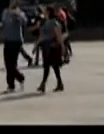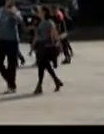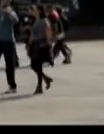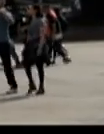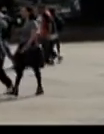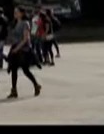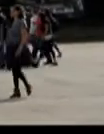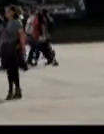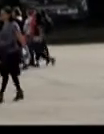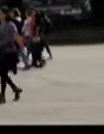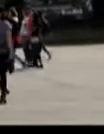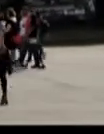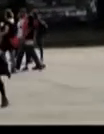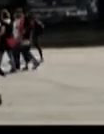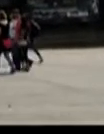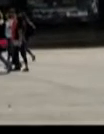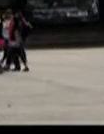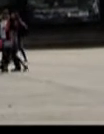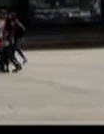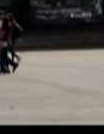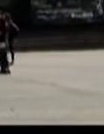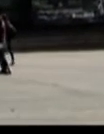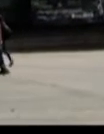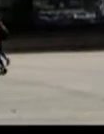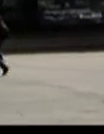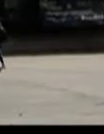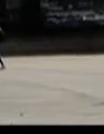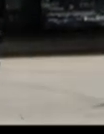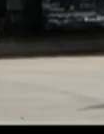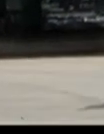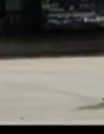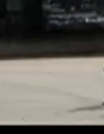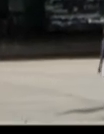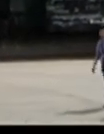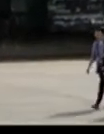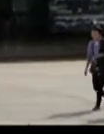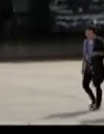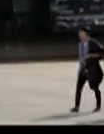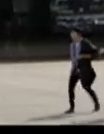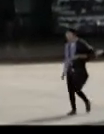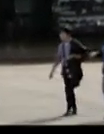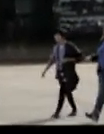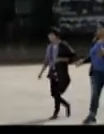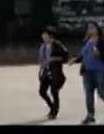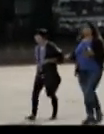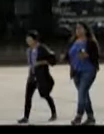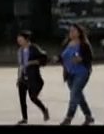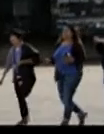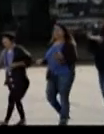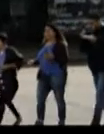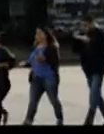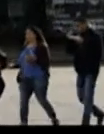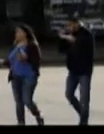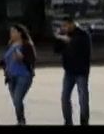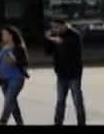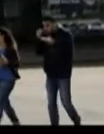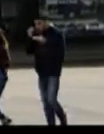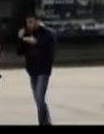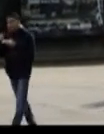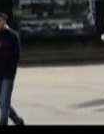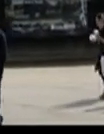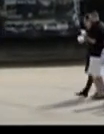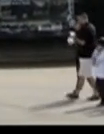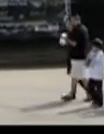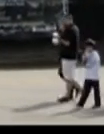artes. O nome é Marta Tava, é uma crítica sobre artes, uma pessoa muito